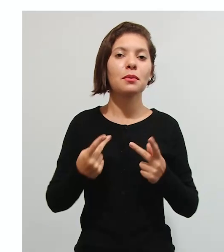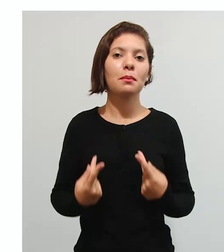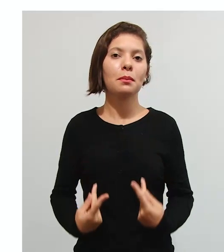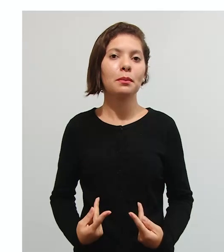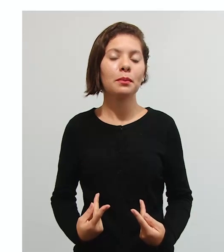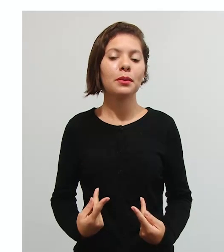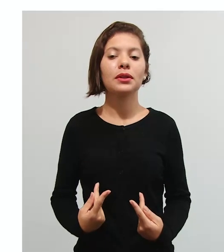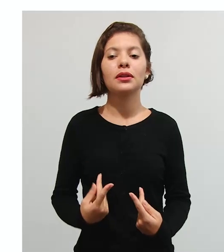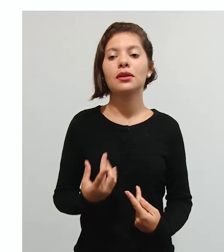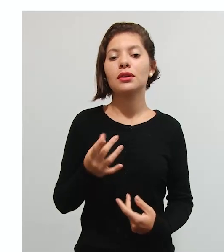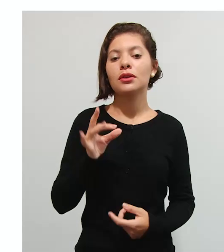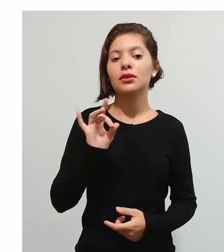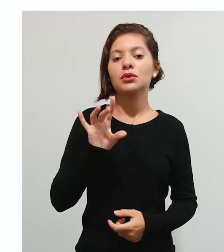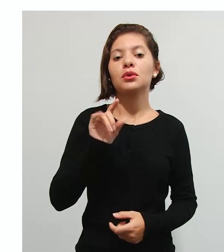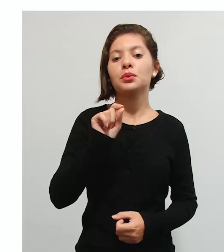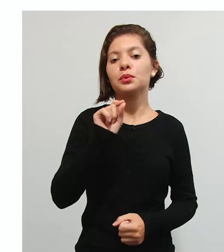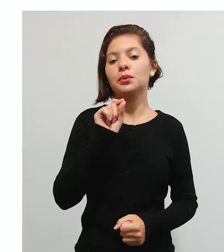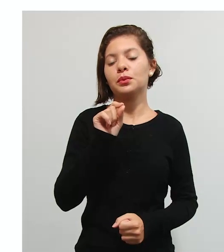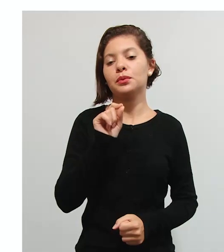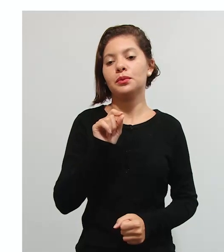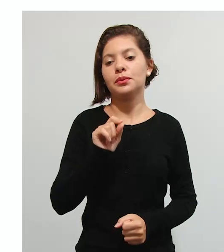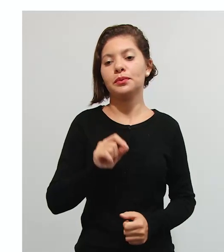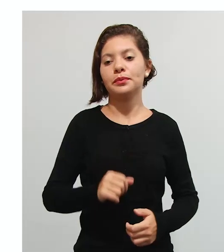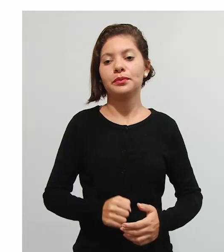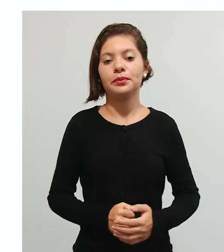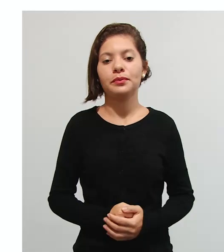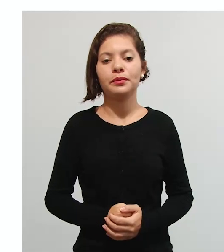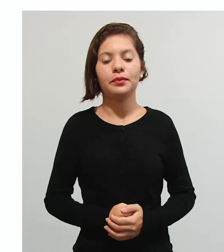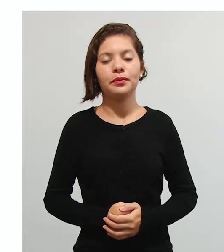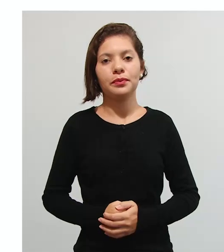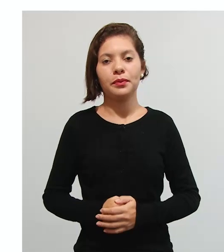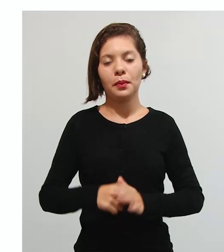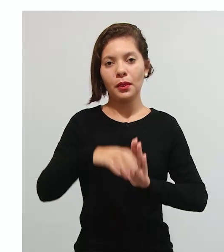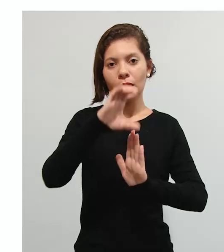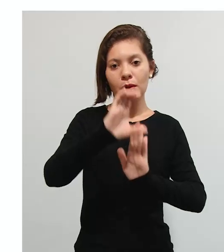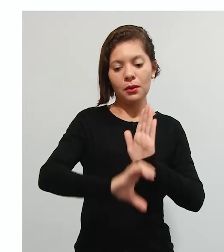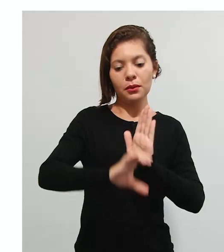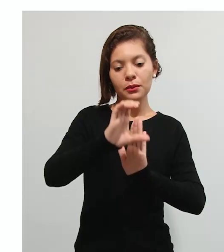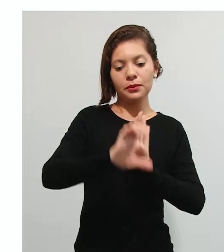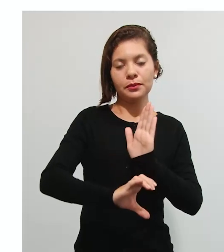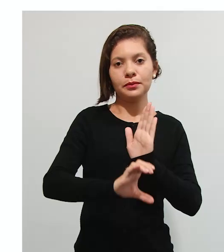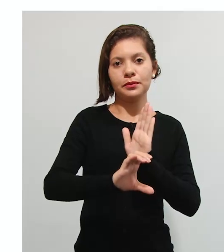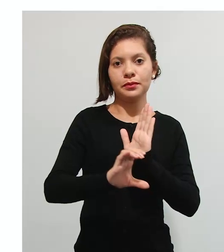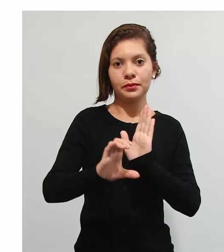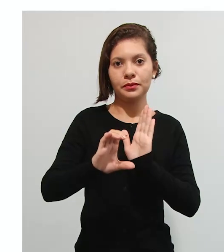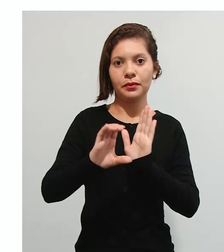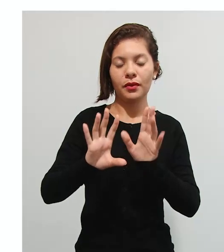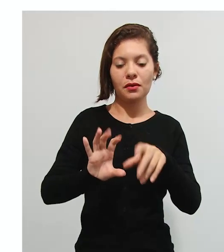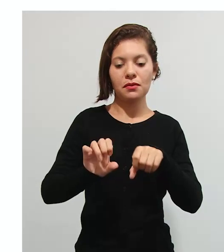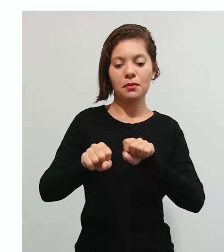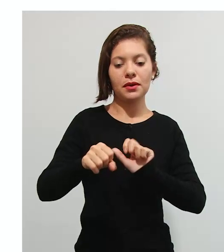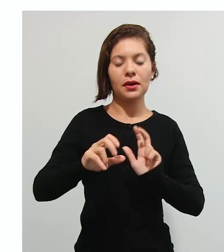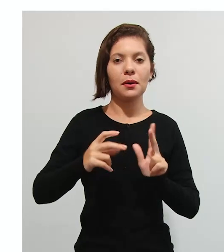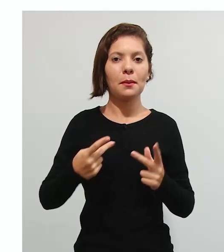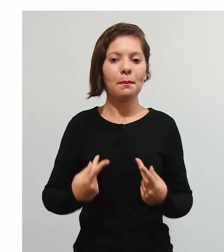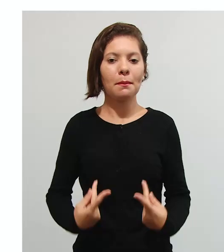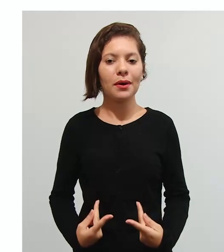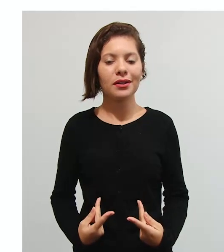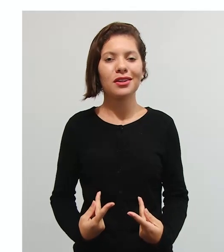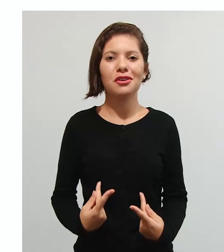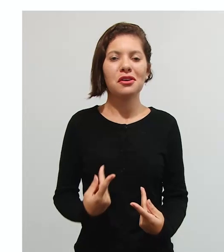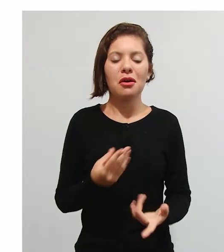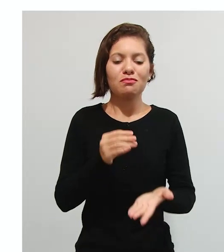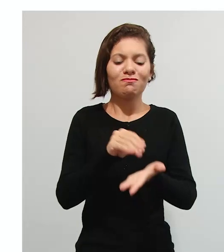acaba sendo apenas um adendo dentro do currículo geral, a formação humana fica com uma